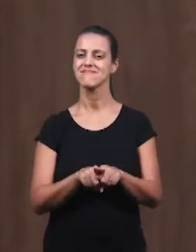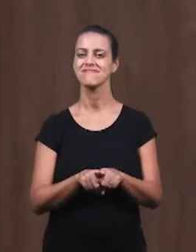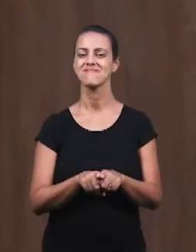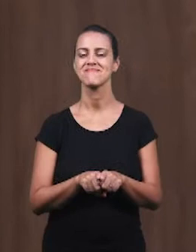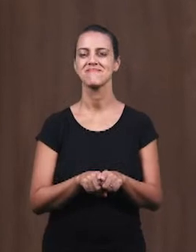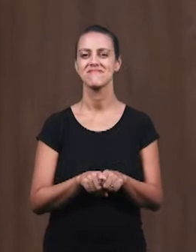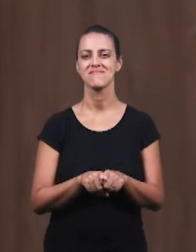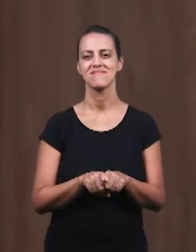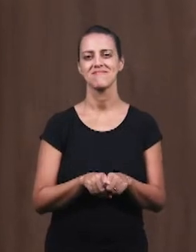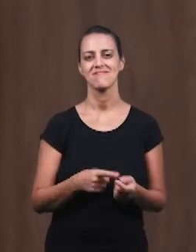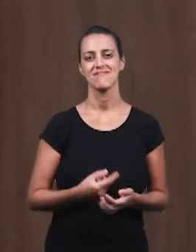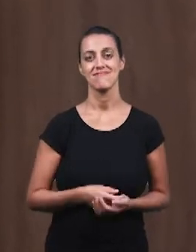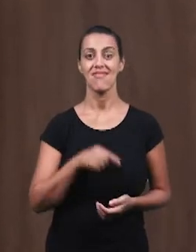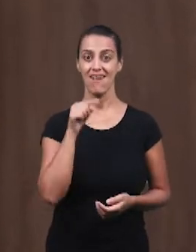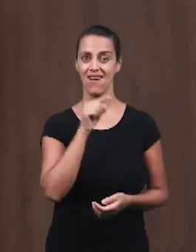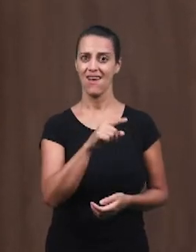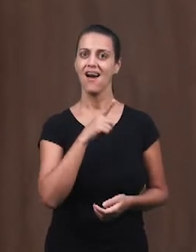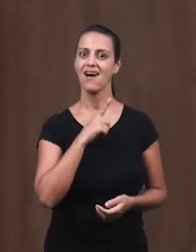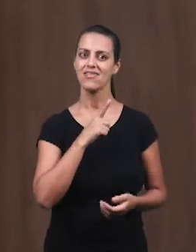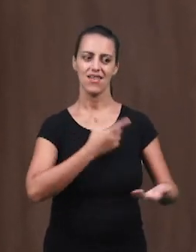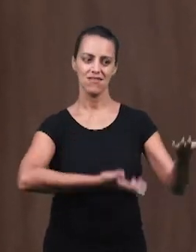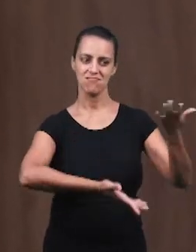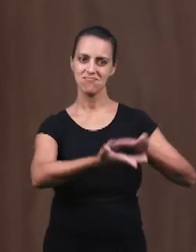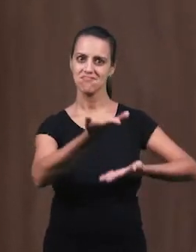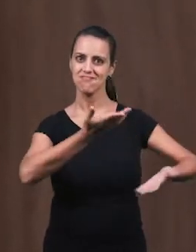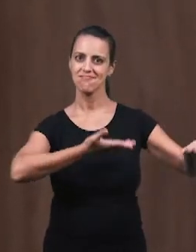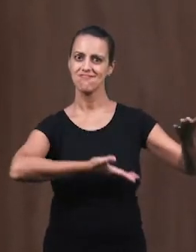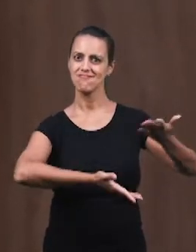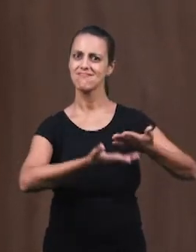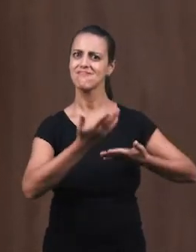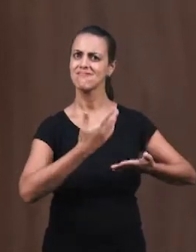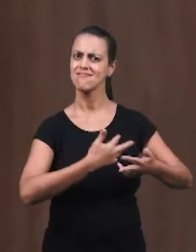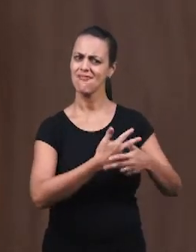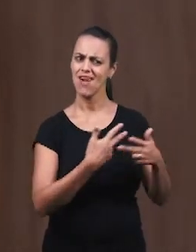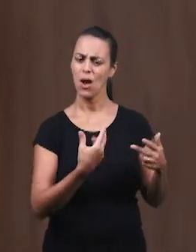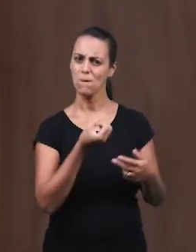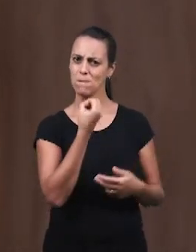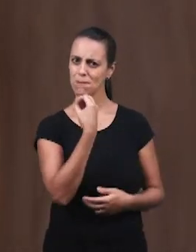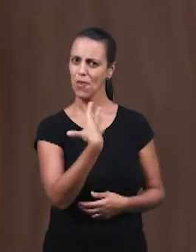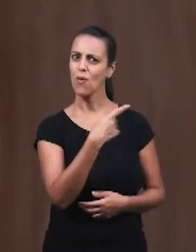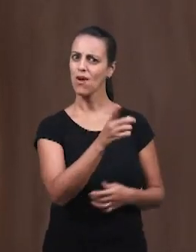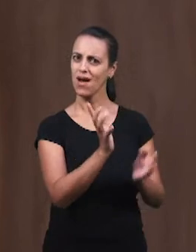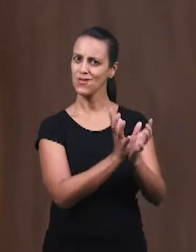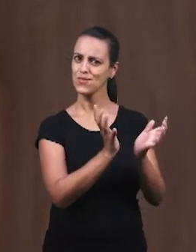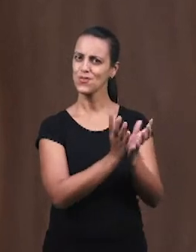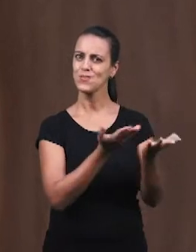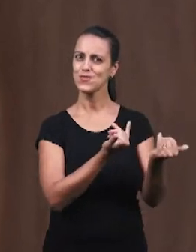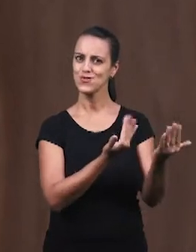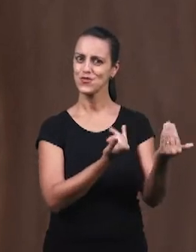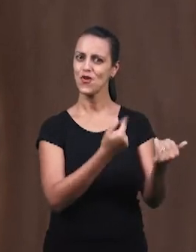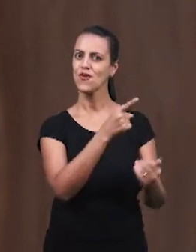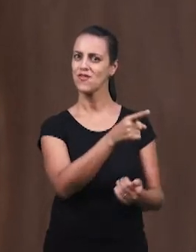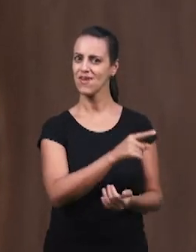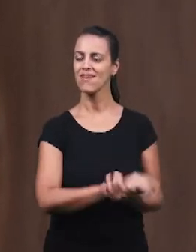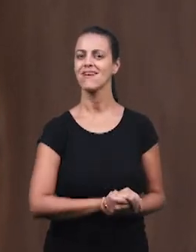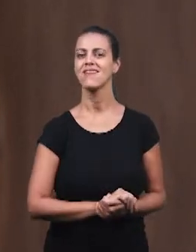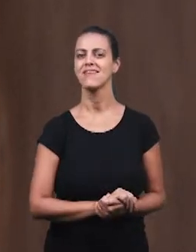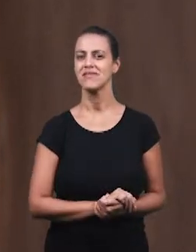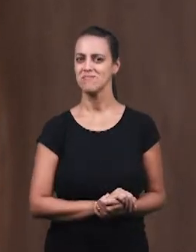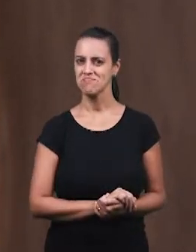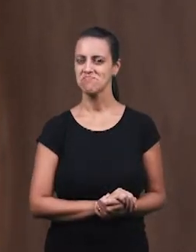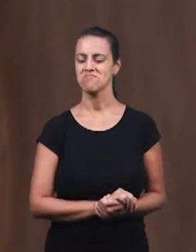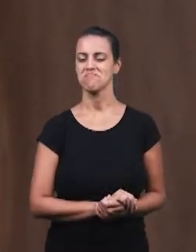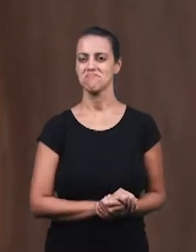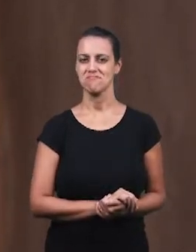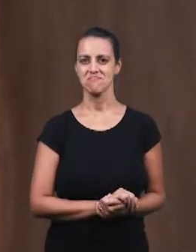de passagem, que nós tivemos uma participação muito brilhante do grupo de jovens da igreja de Saúde, no estado de São Paulo,